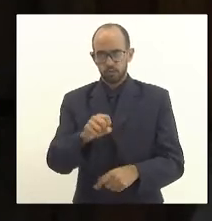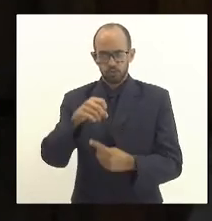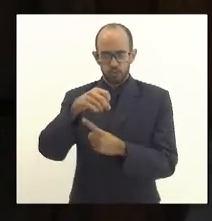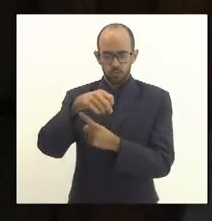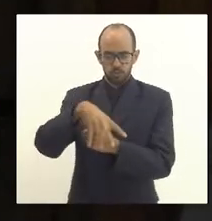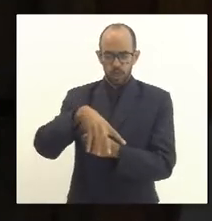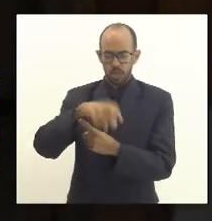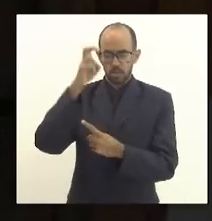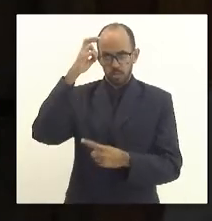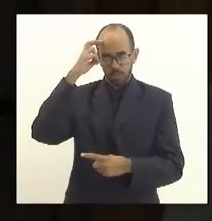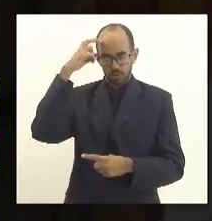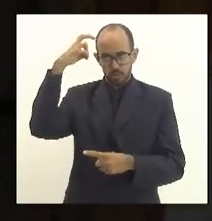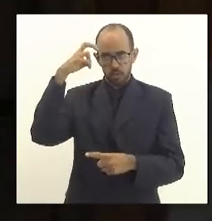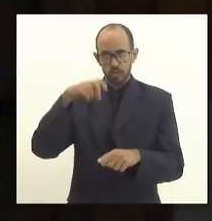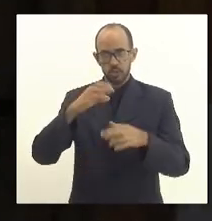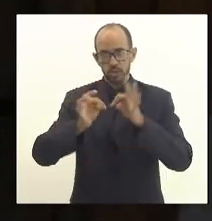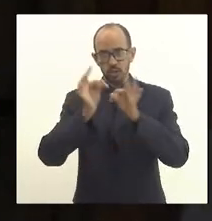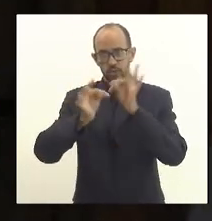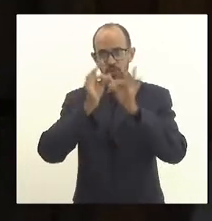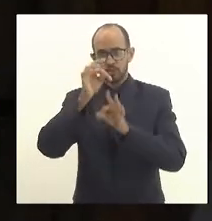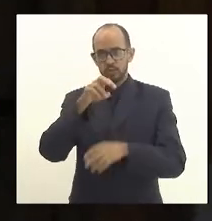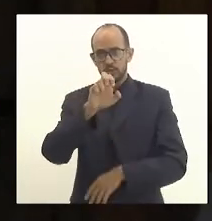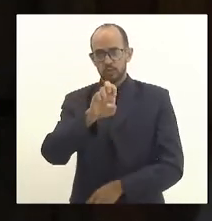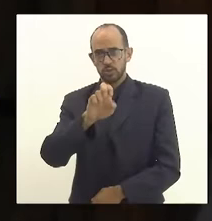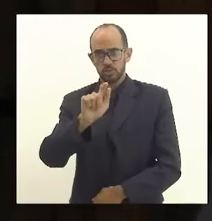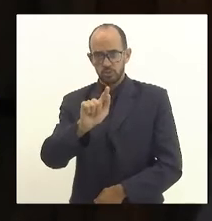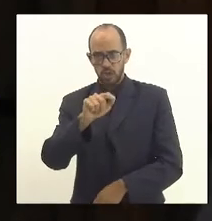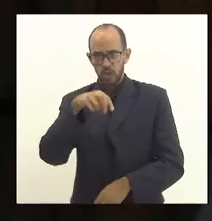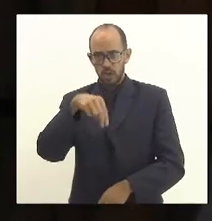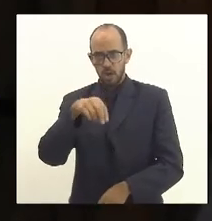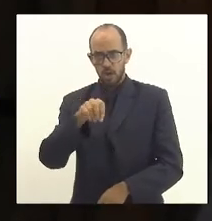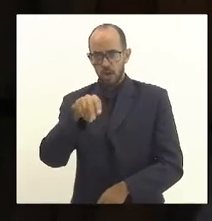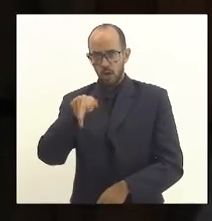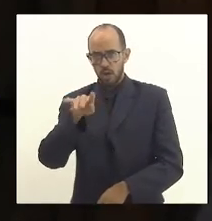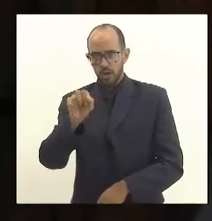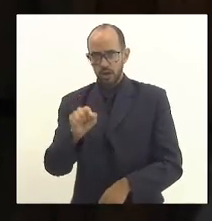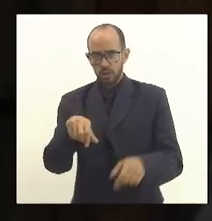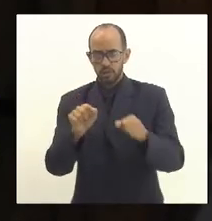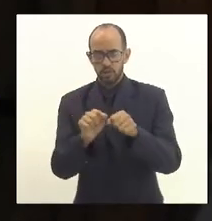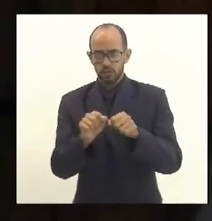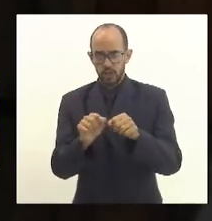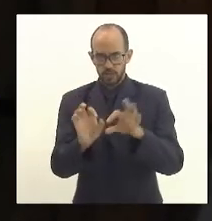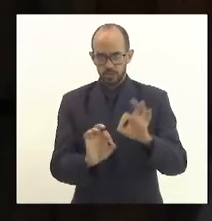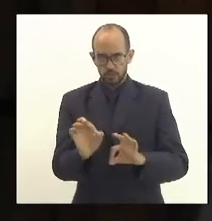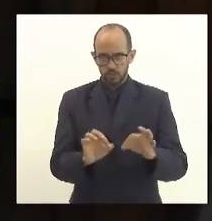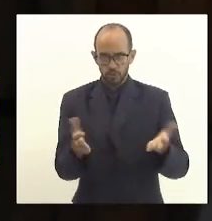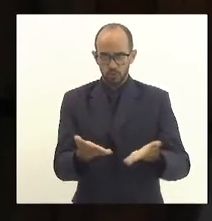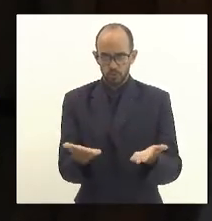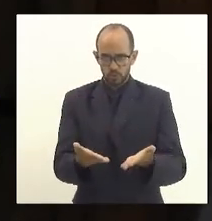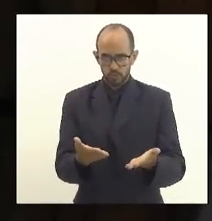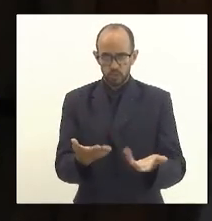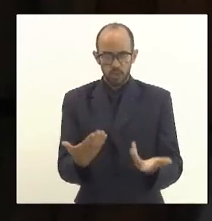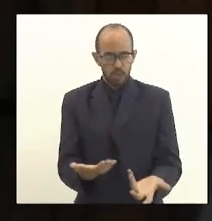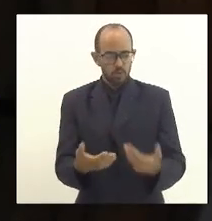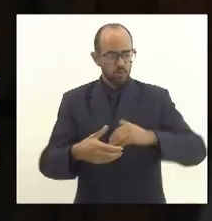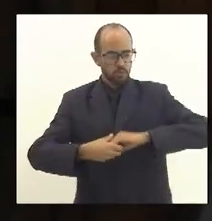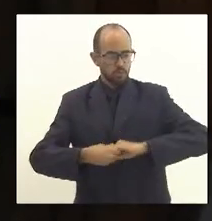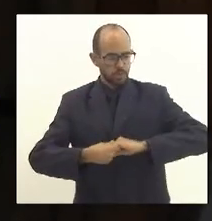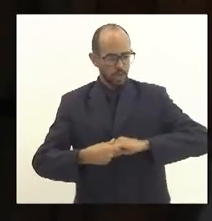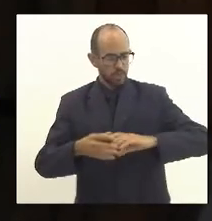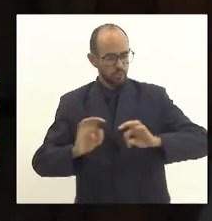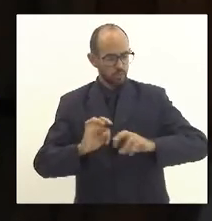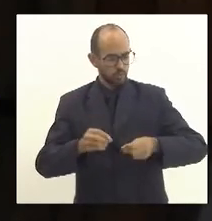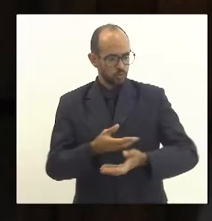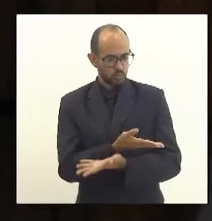junto com a tecnologia 5G da Nokia viabilizam esse projeto hoje. E queria cumprimentar a todos e a